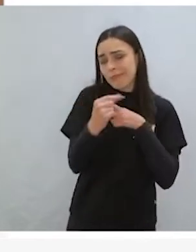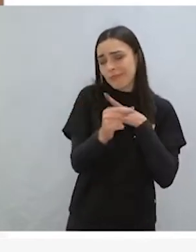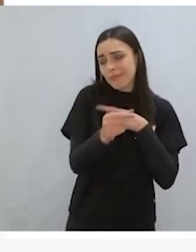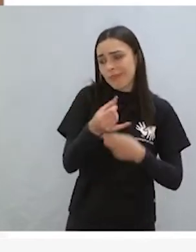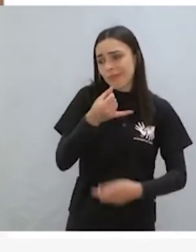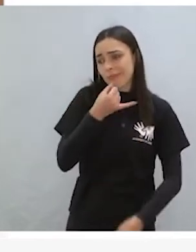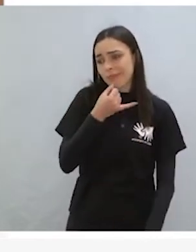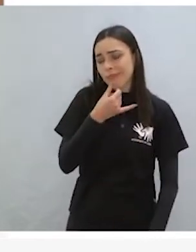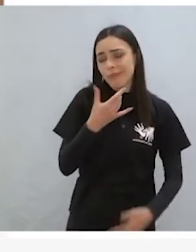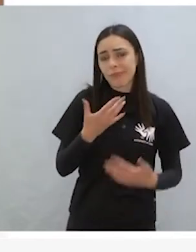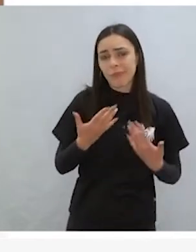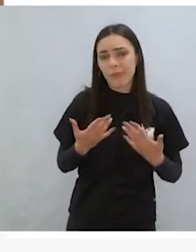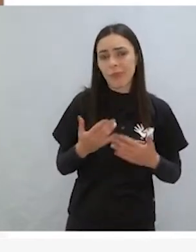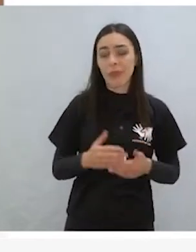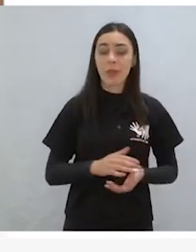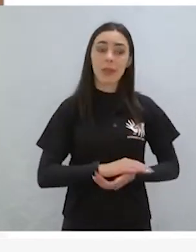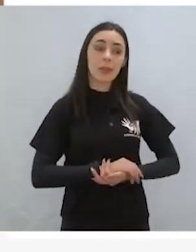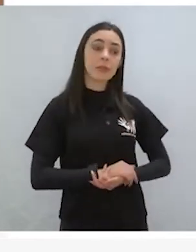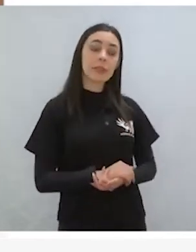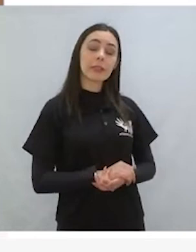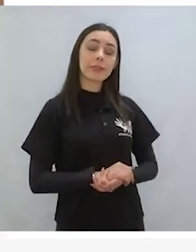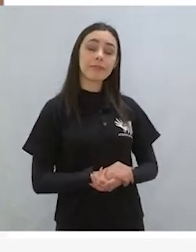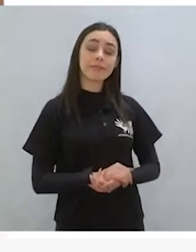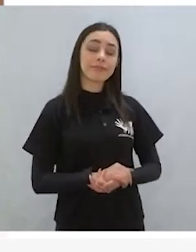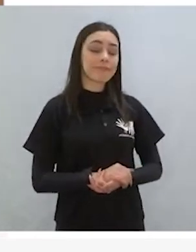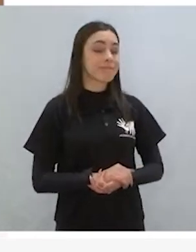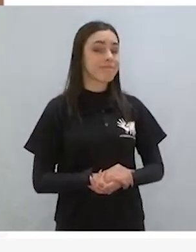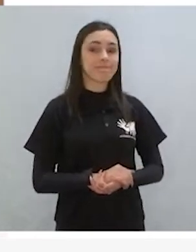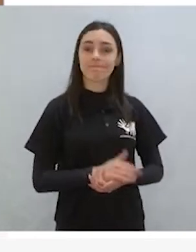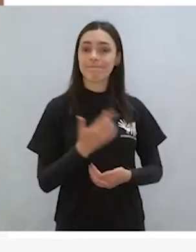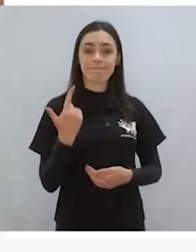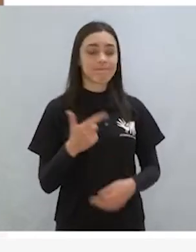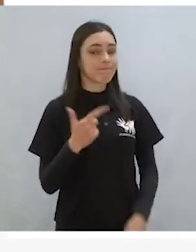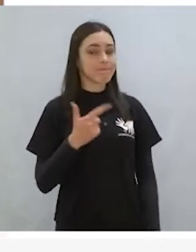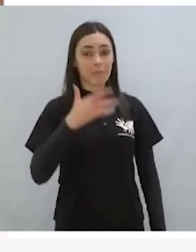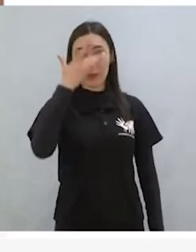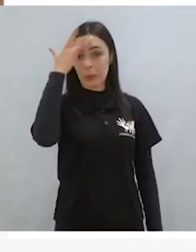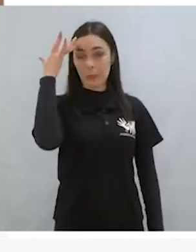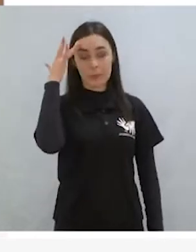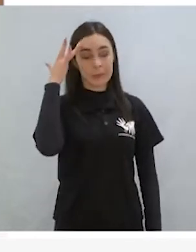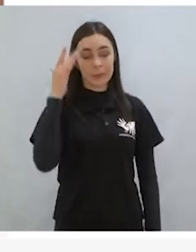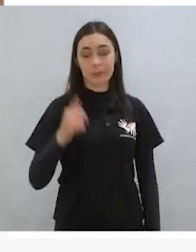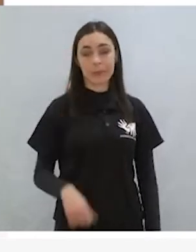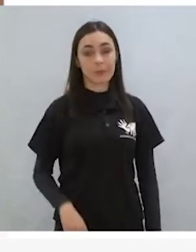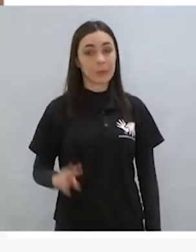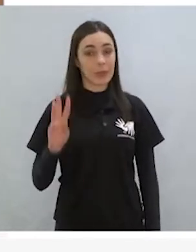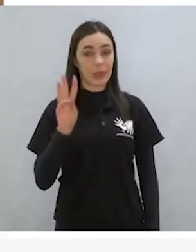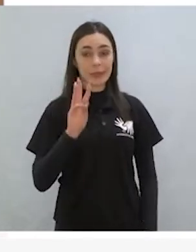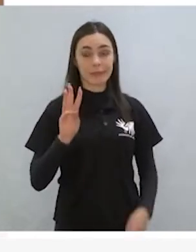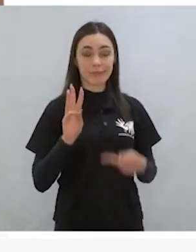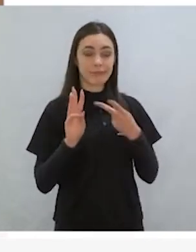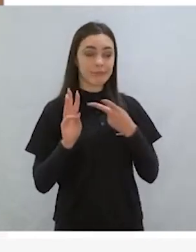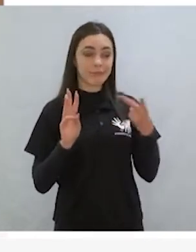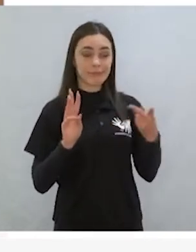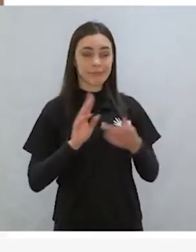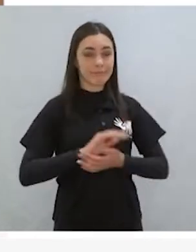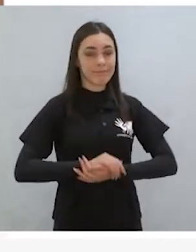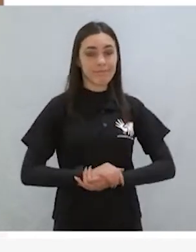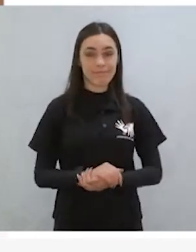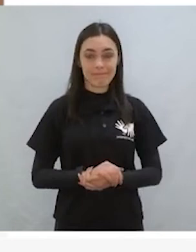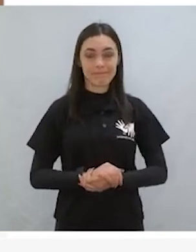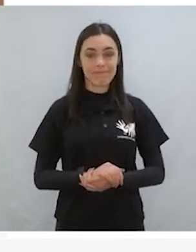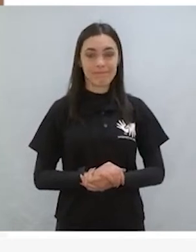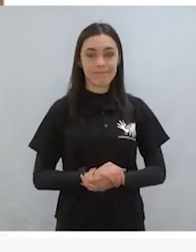com tristeza. É, não tem mais ninguém mesmo, disseram a madrasta,